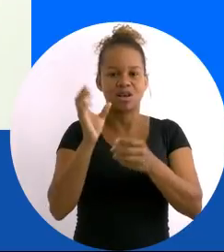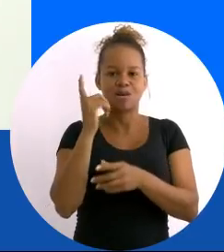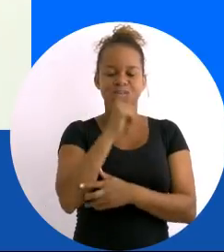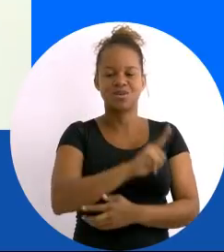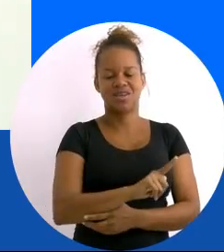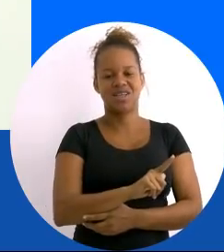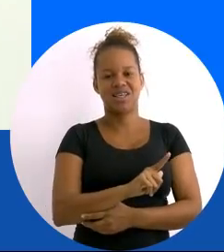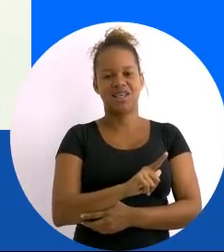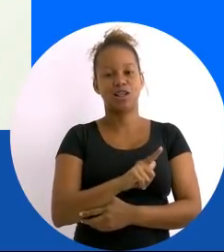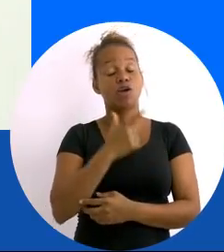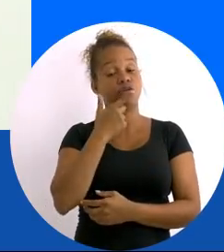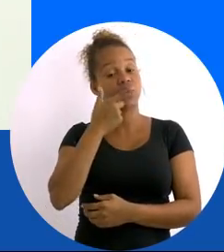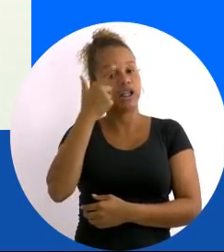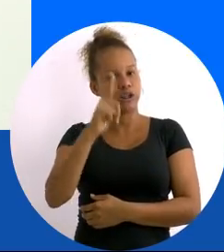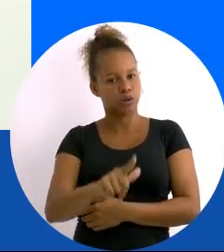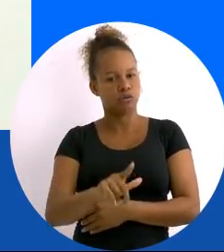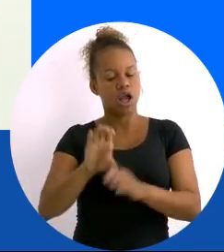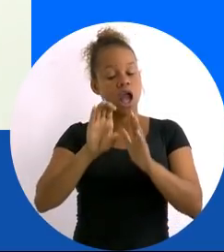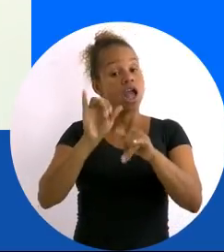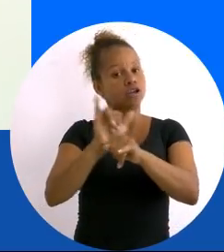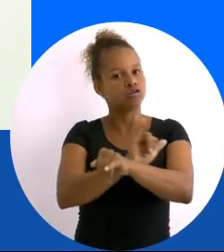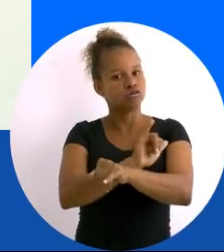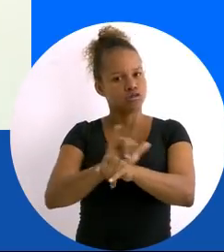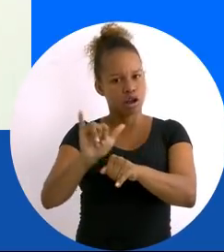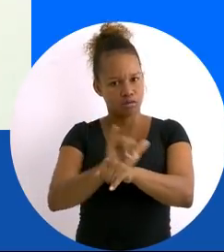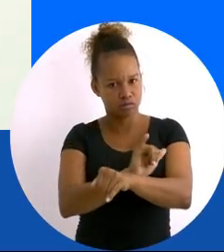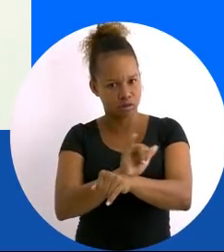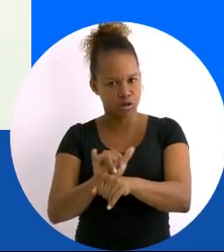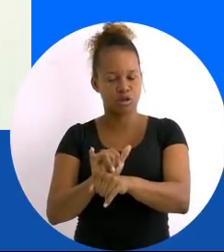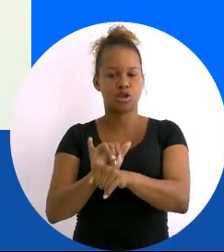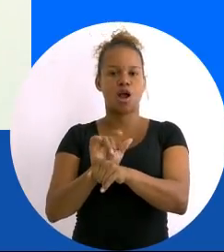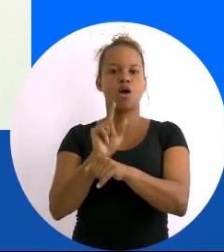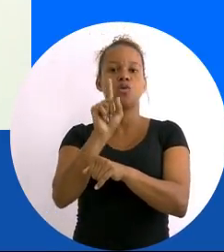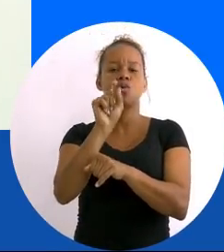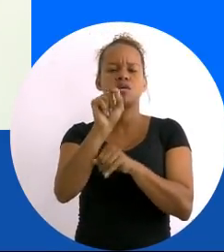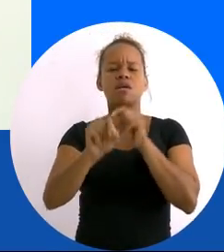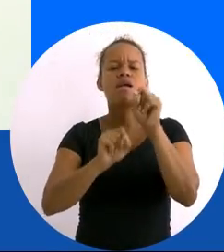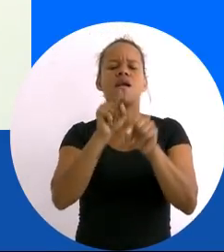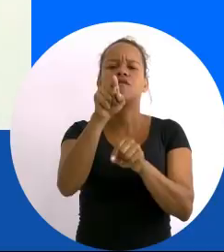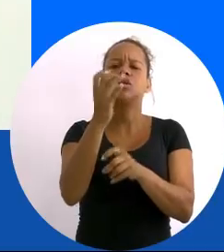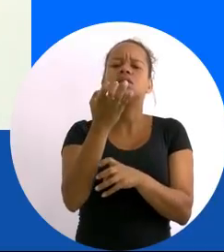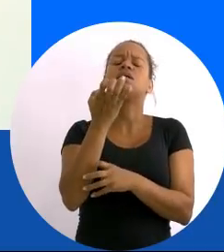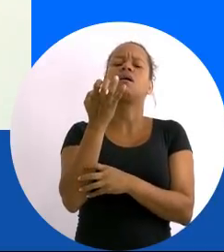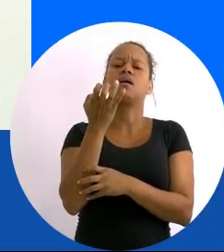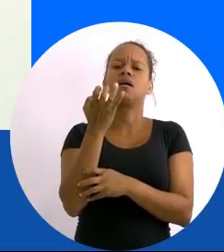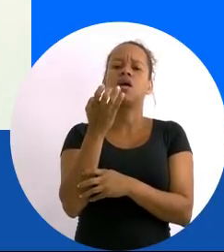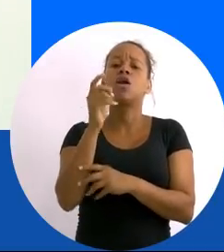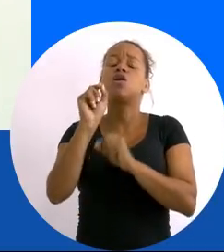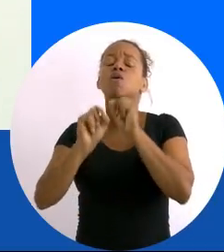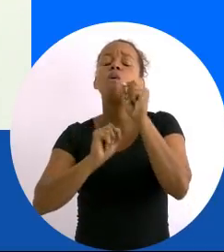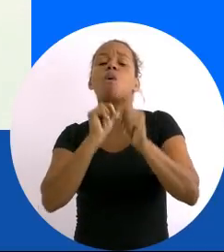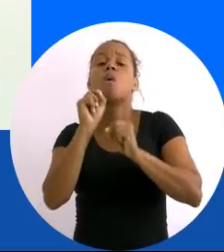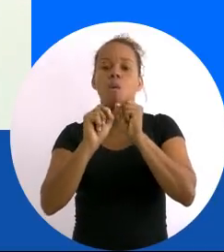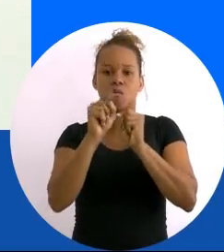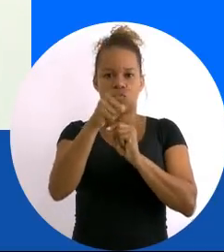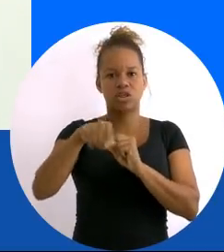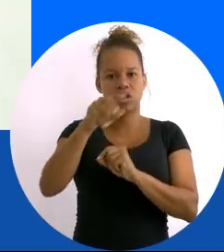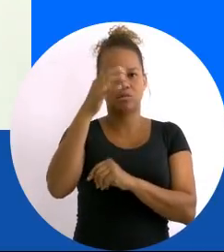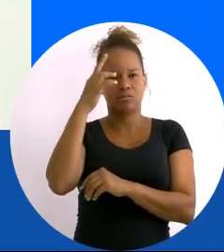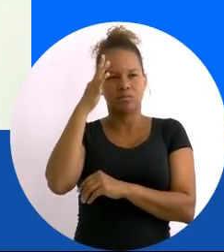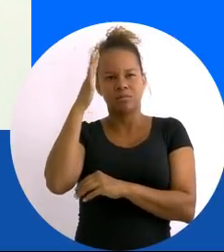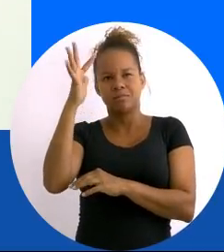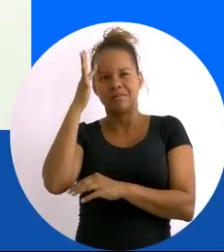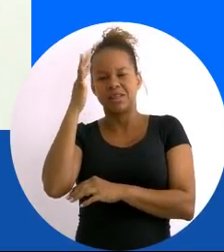conseguir. Então eu vou repetir. Estratégia nada mais é do que o que você quer e o como você